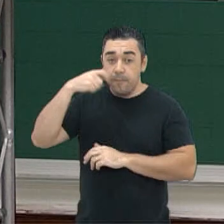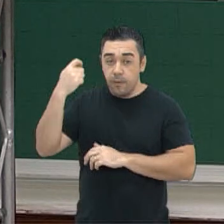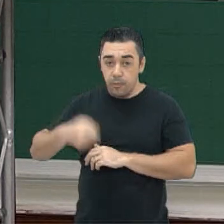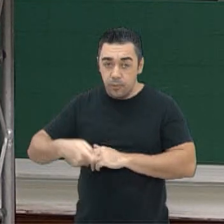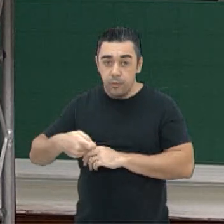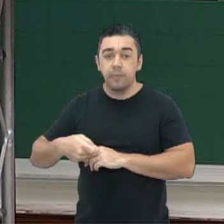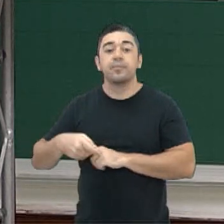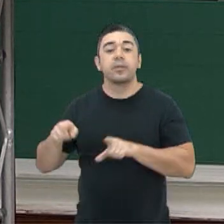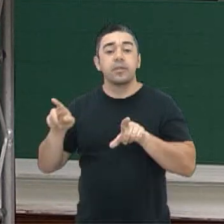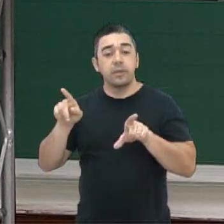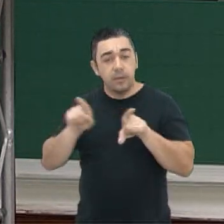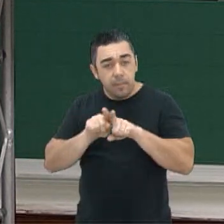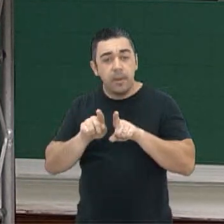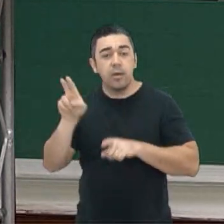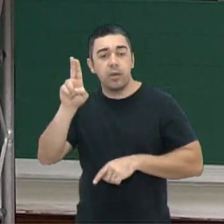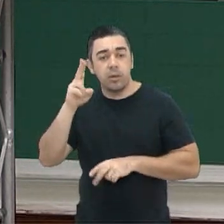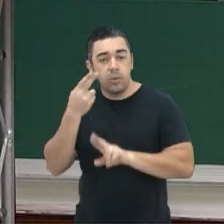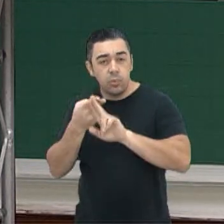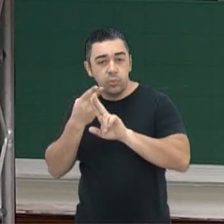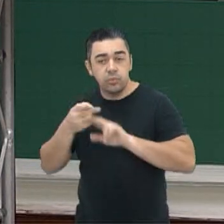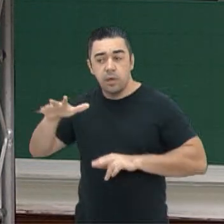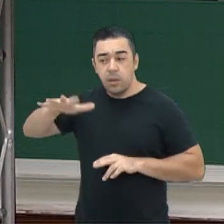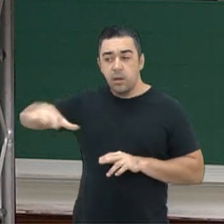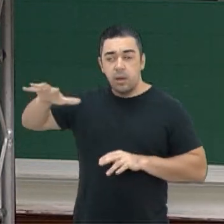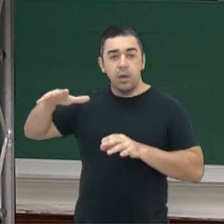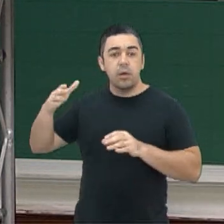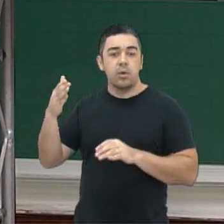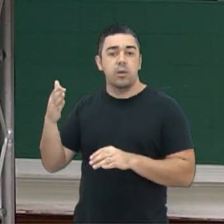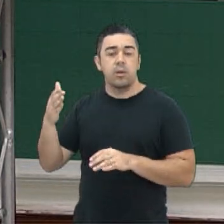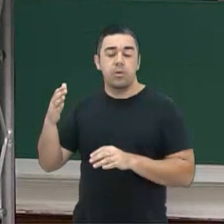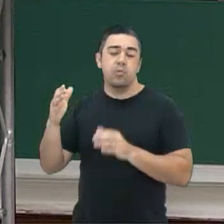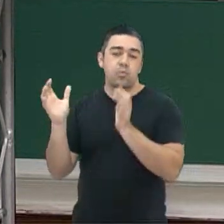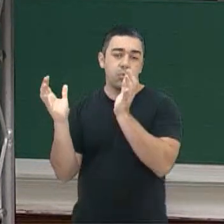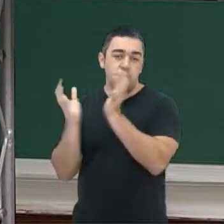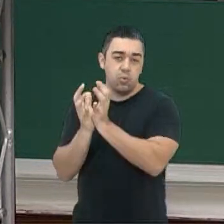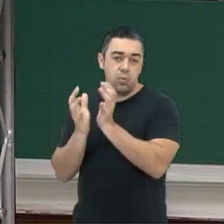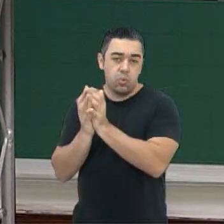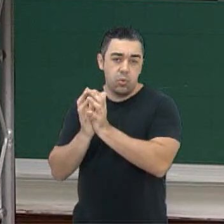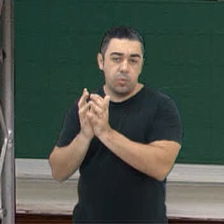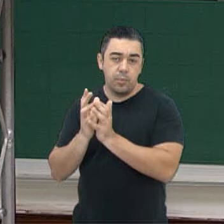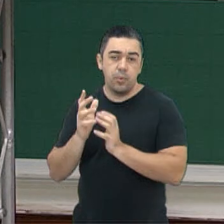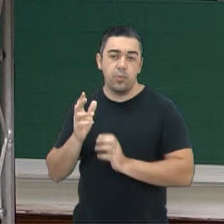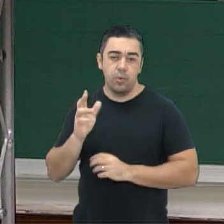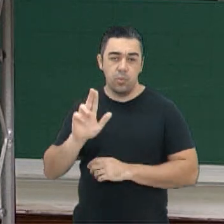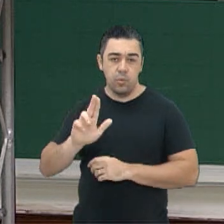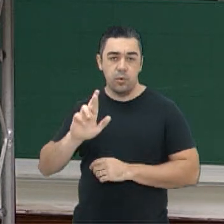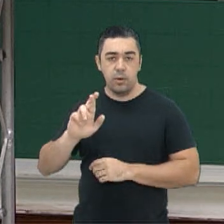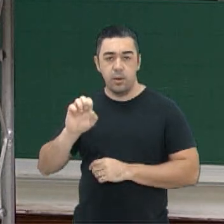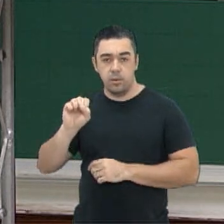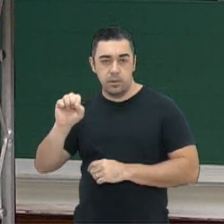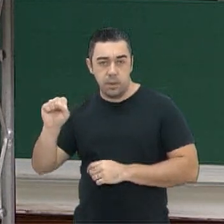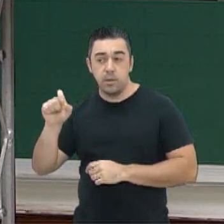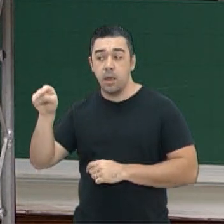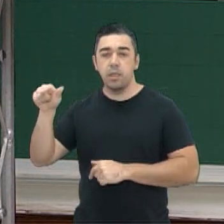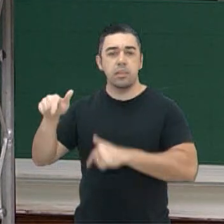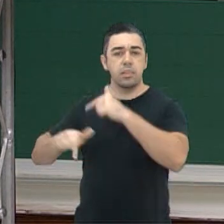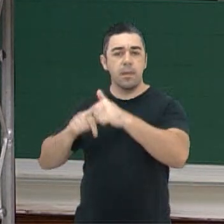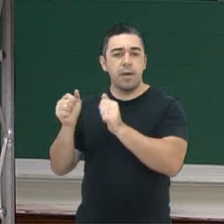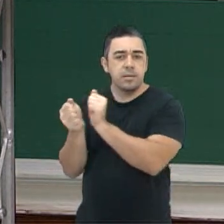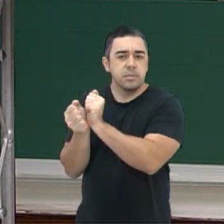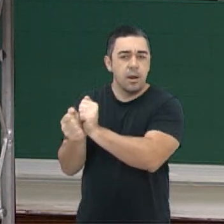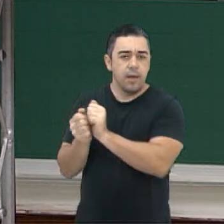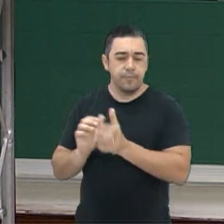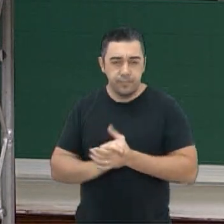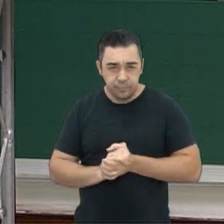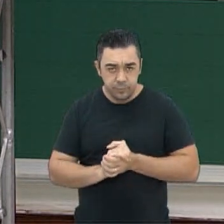povos eslavos como força de trabalho, quase que escravo, inclusive. Esse era o objetivo. Dentro dessa